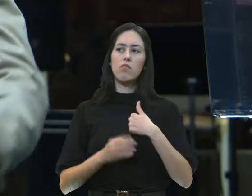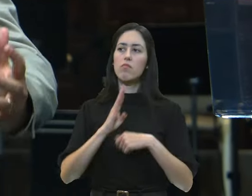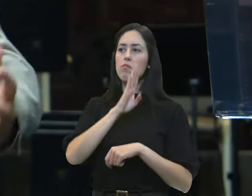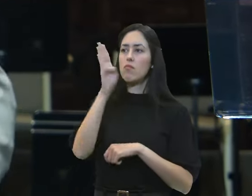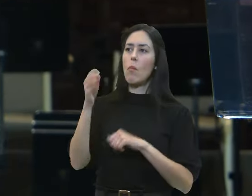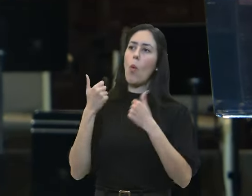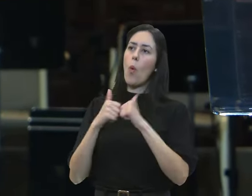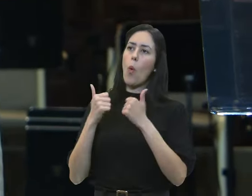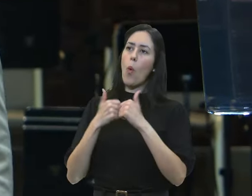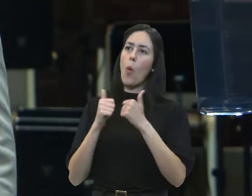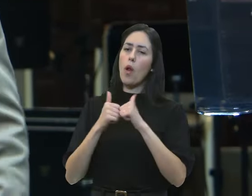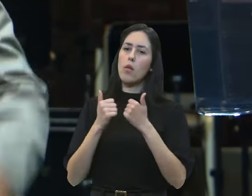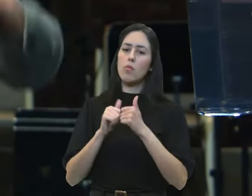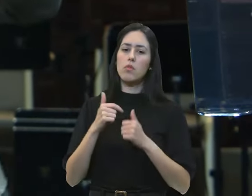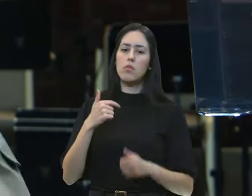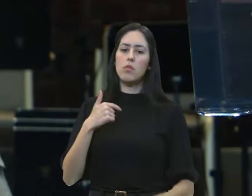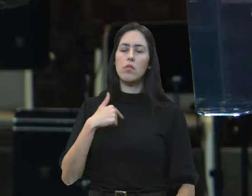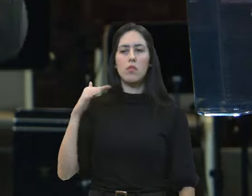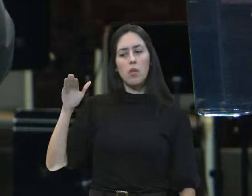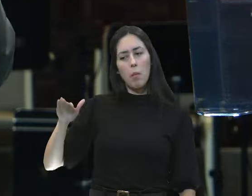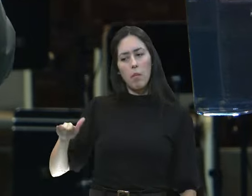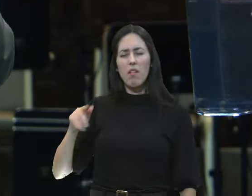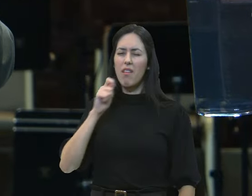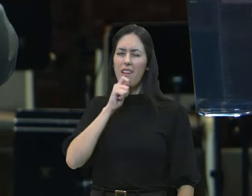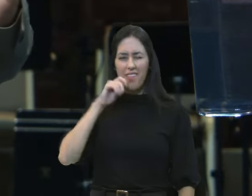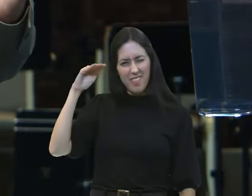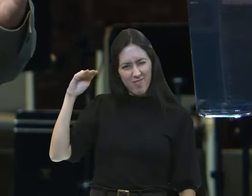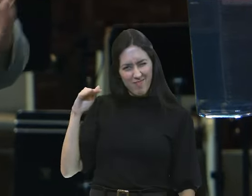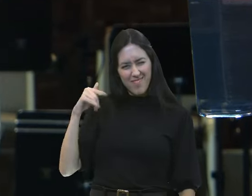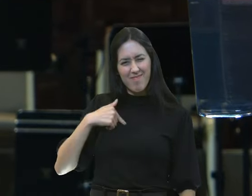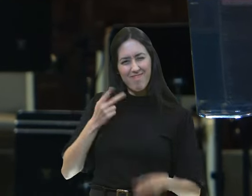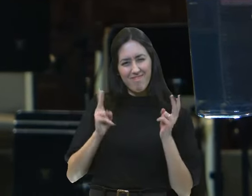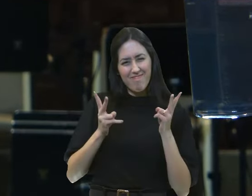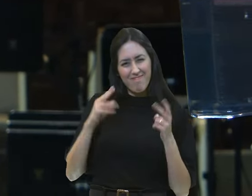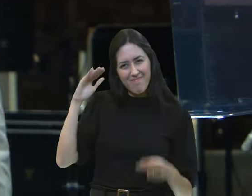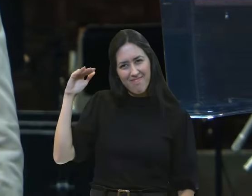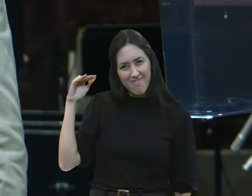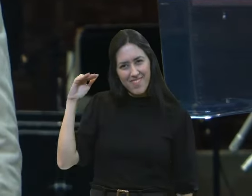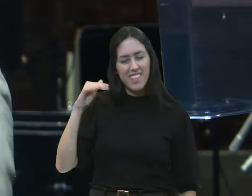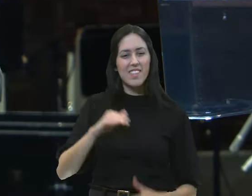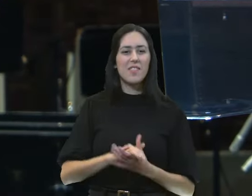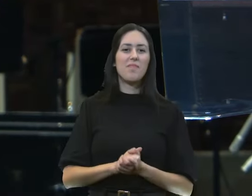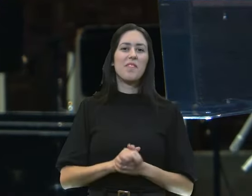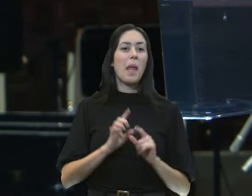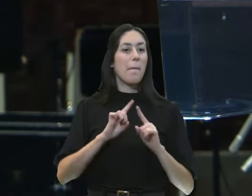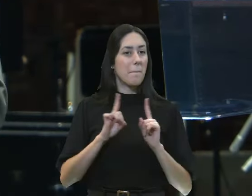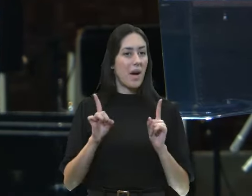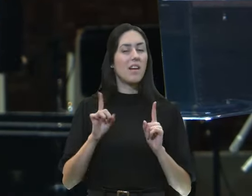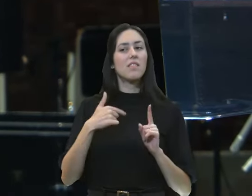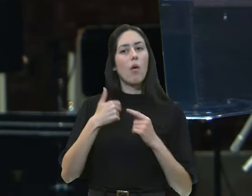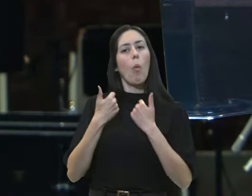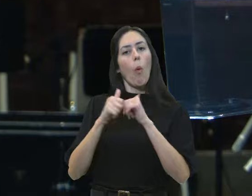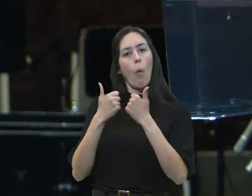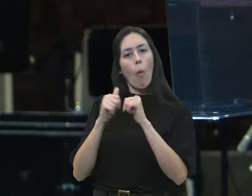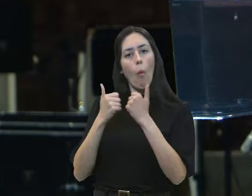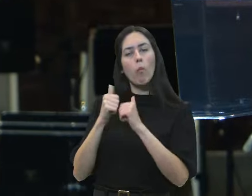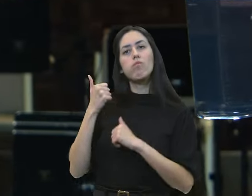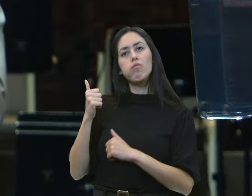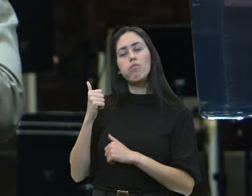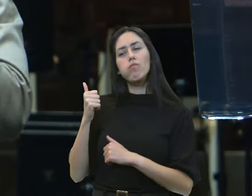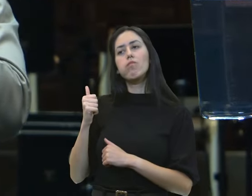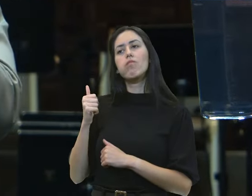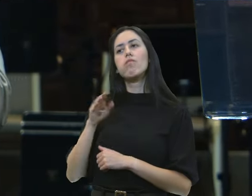ônibus. E ainda pequeno, aliás, não cresci tanto assim, né? Sou pequeno ainda, né? Mas eu estava lá pegando o ônibus e uma